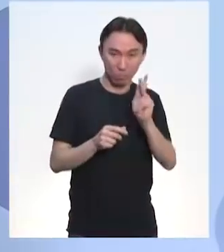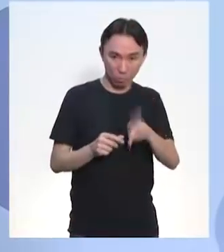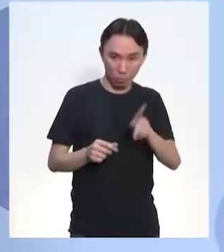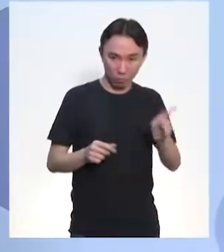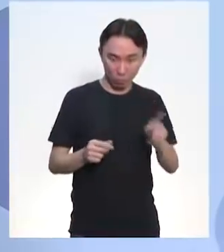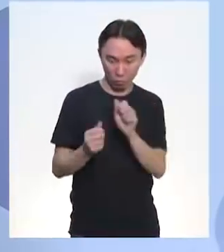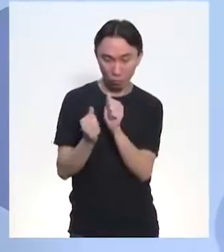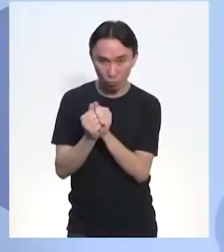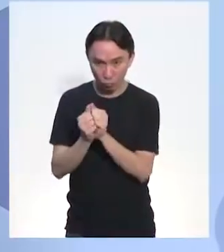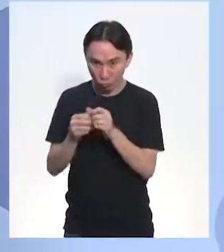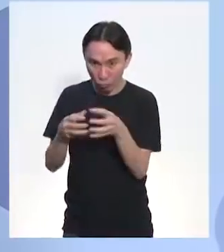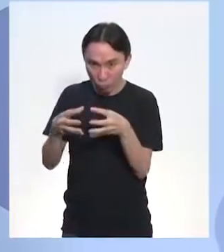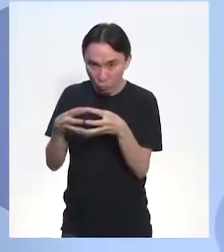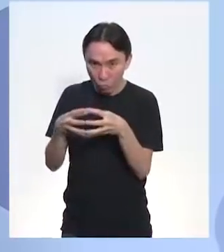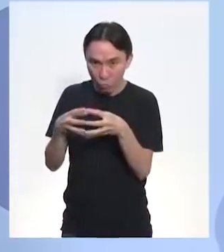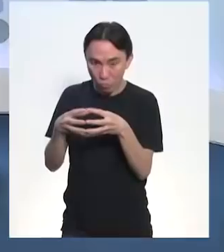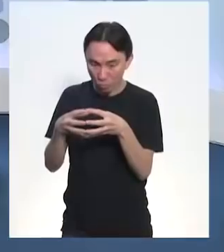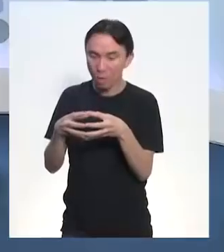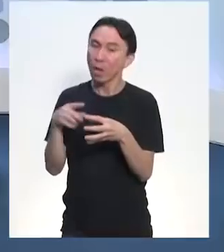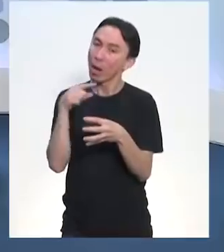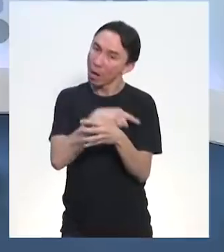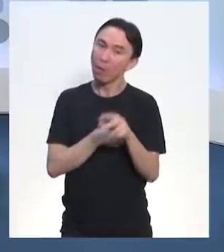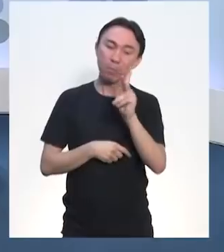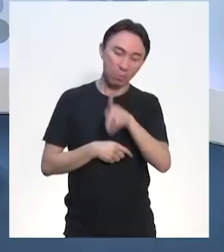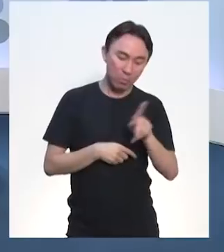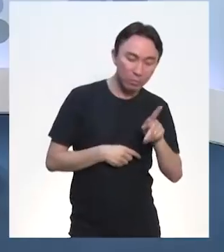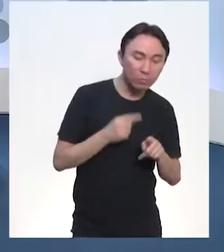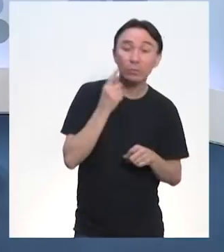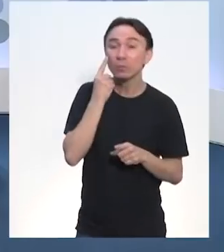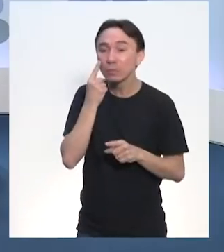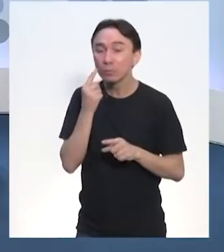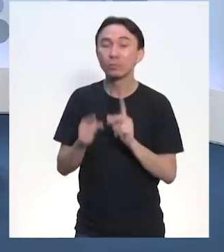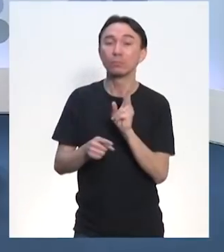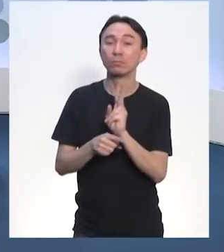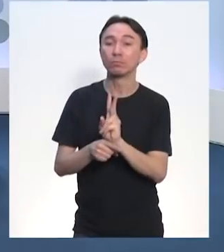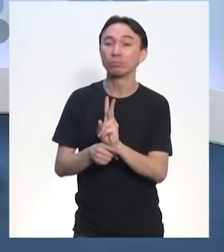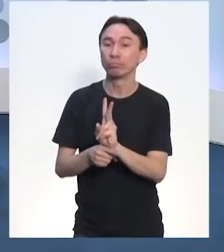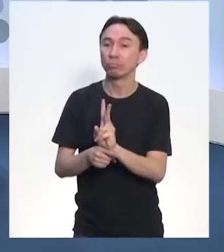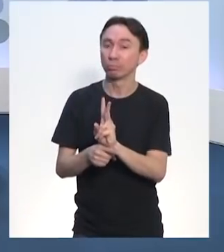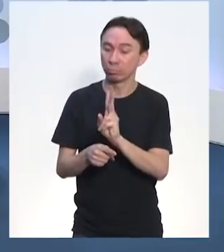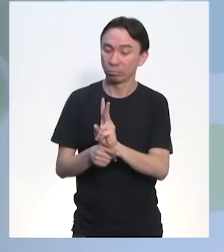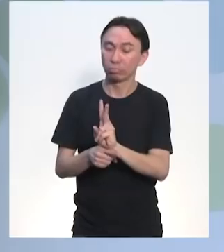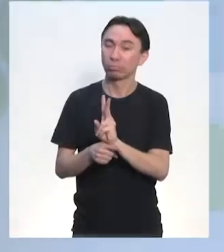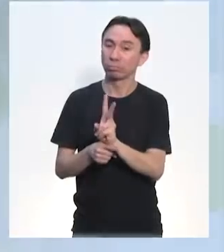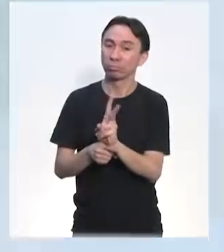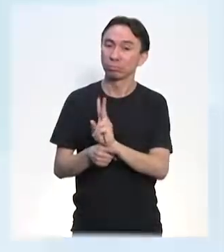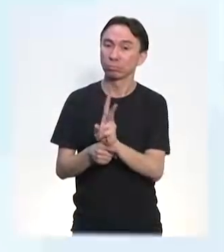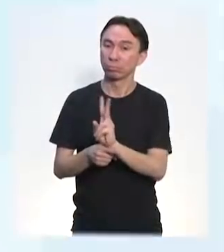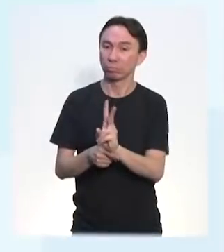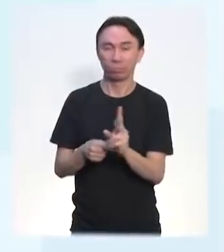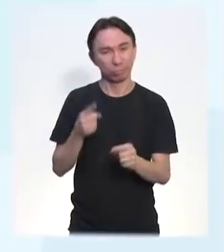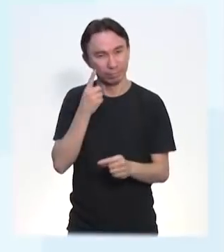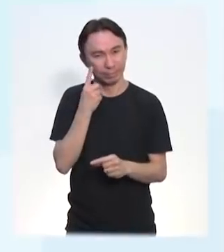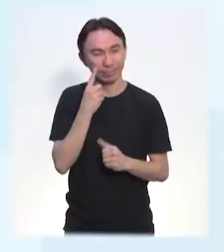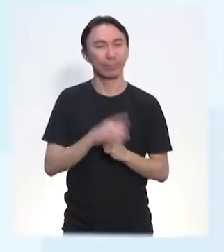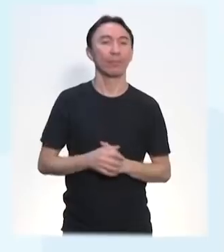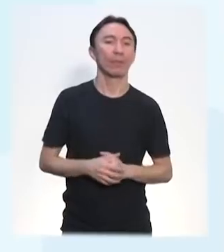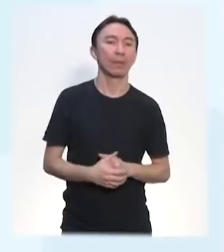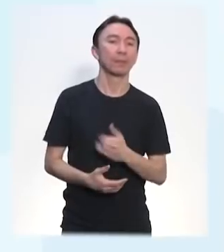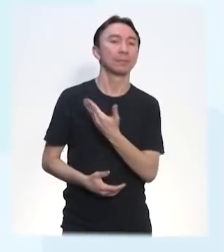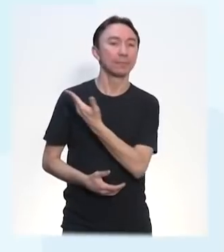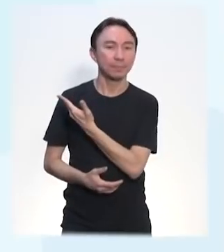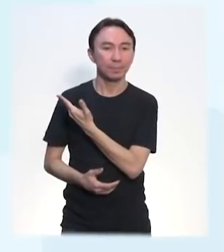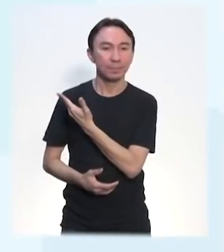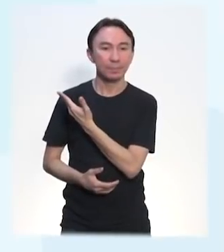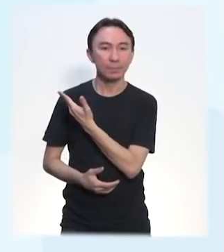é um controle feito pelo professor, né? O professor que vai ter mais Isso acesso a mesmo. essa situação. Isso mesmo. Pode pôr na tela para eles, diretor, que é